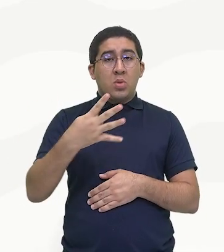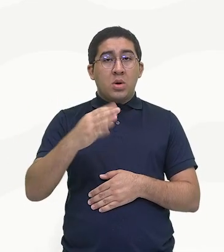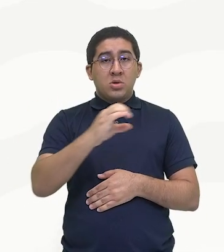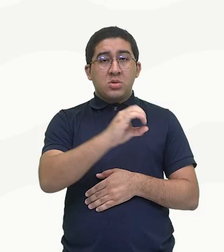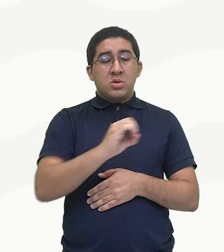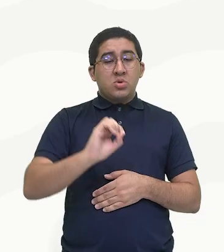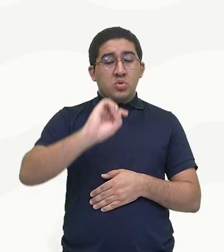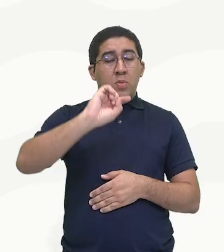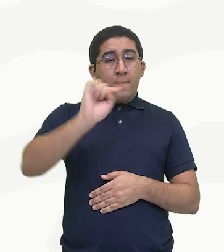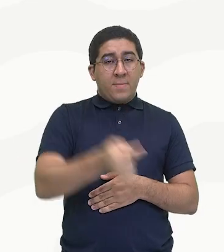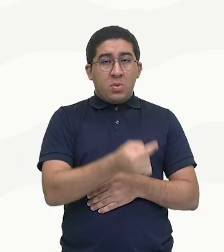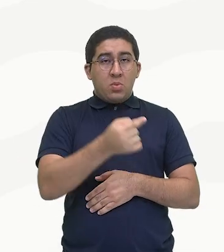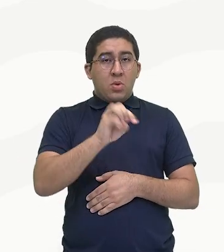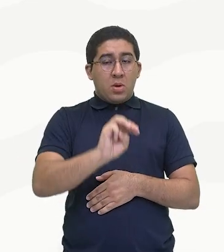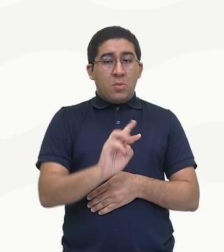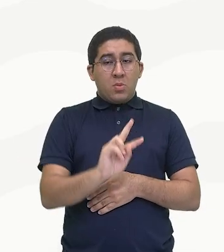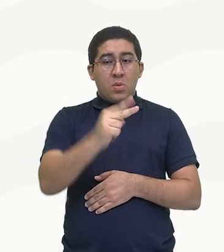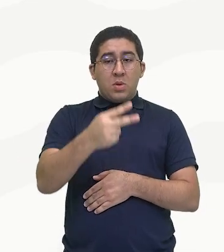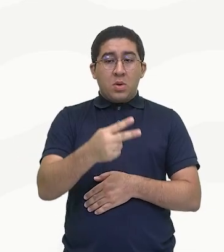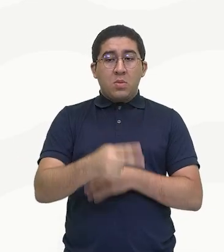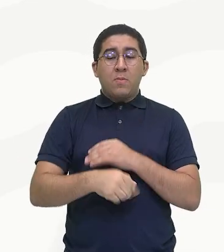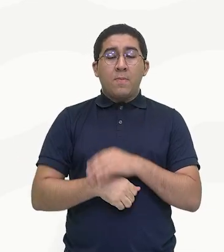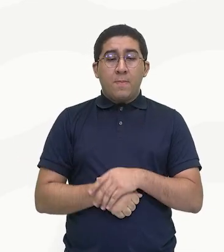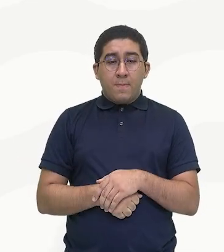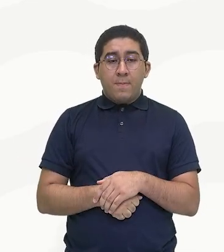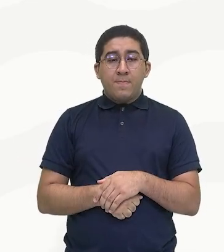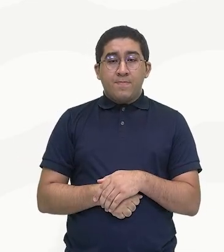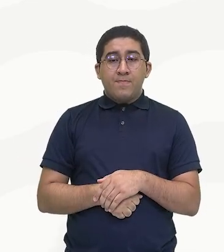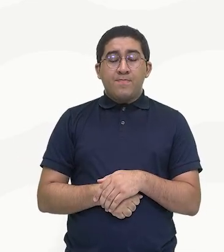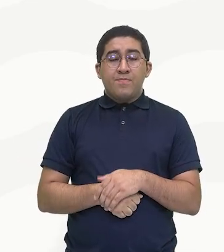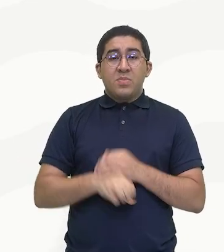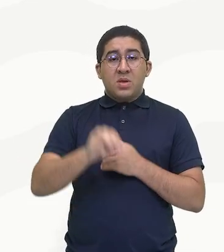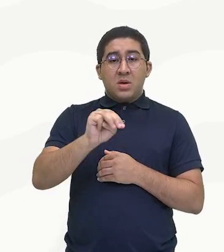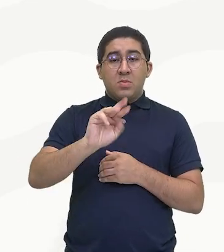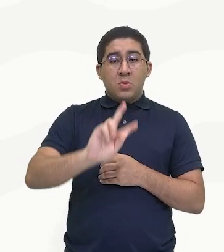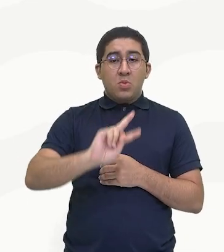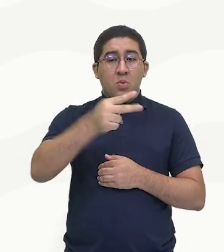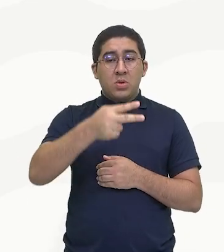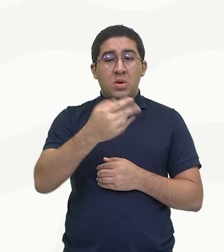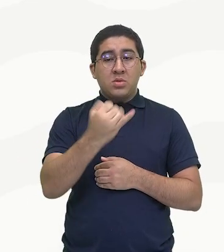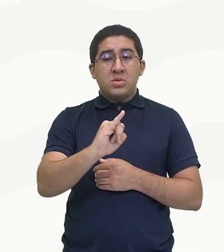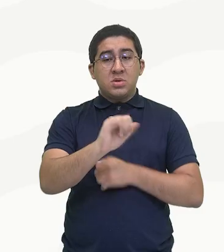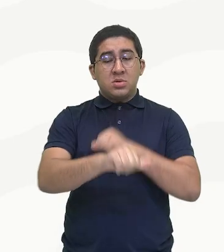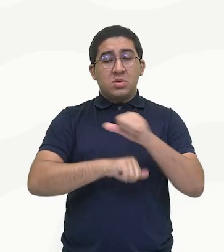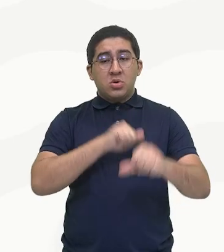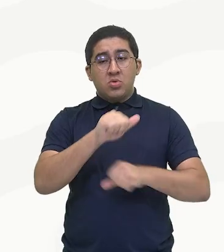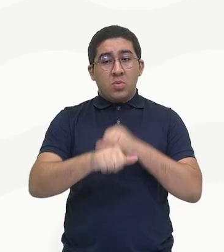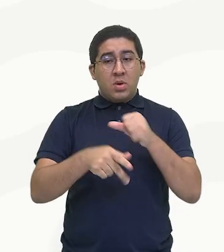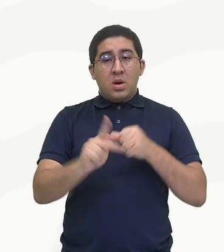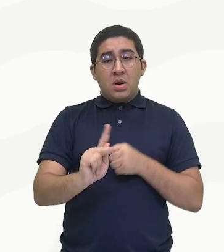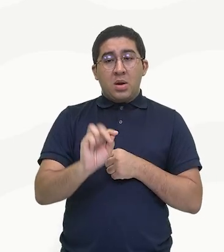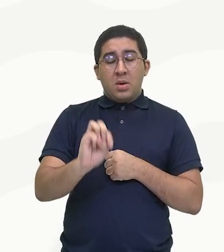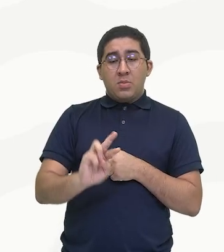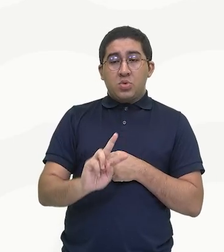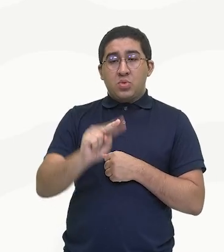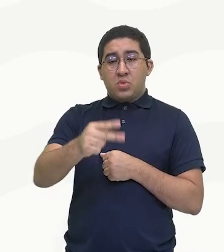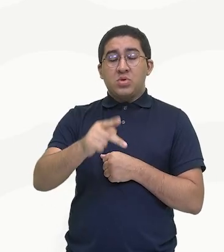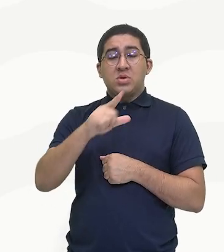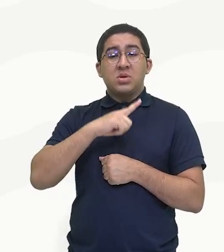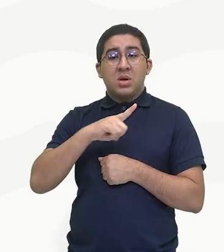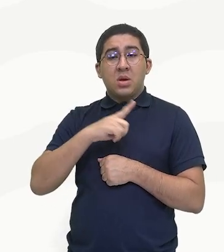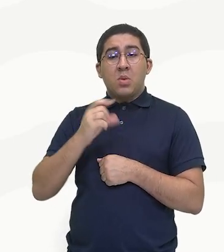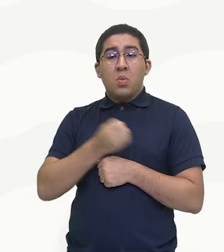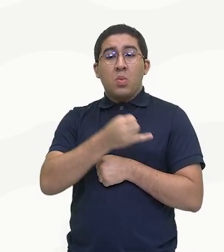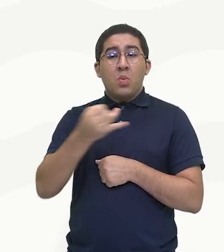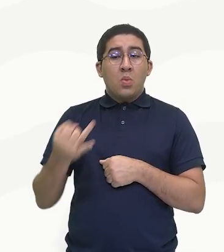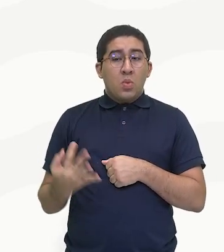2.400.000 metros quadrados. Isso está em metros quadrados. Passando isso para quilômetros quadrados, a gente